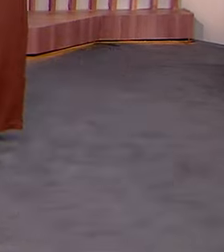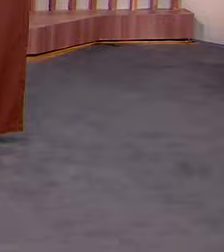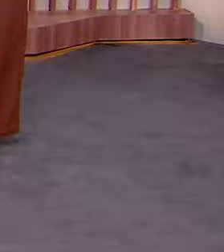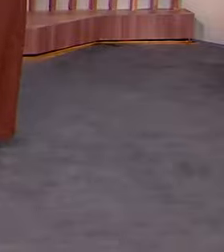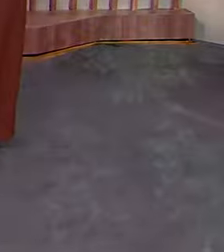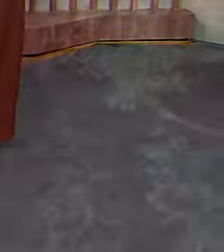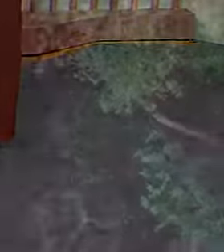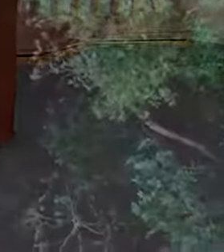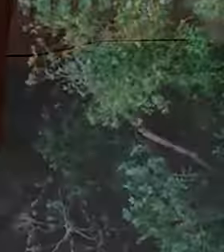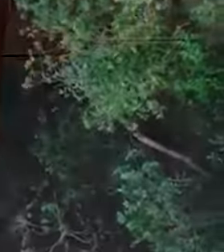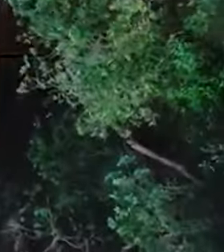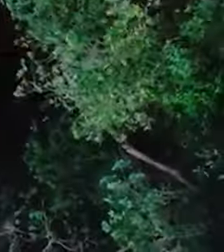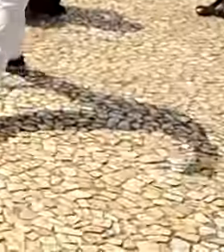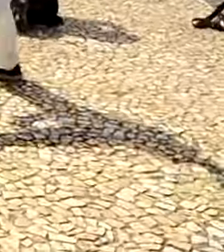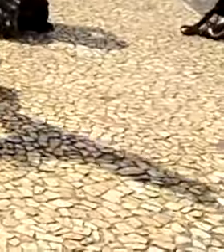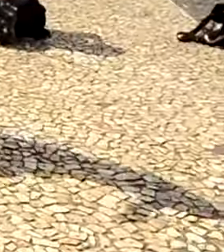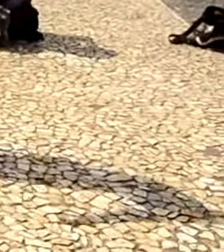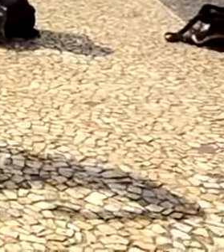Tchau.